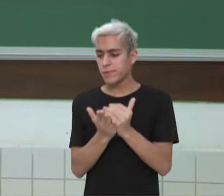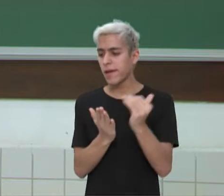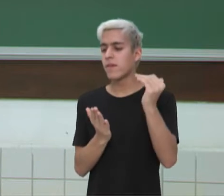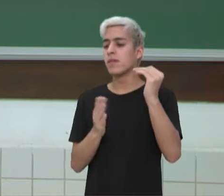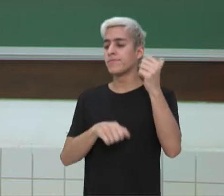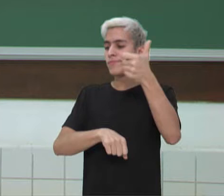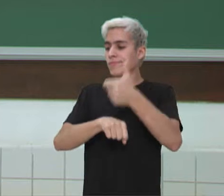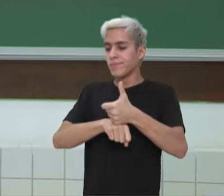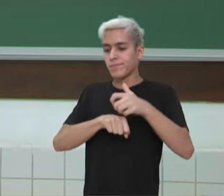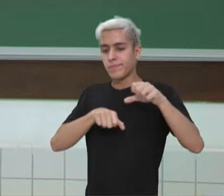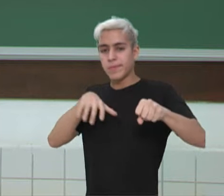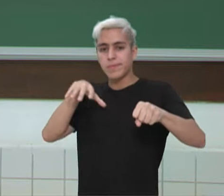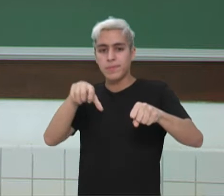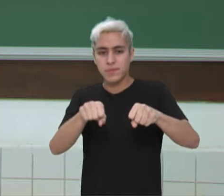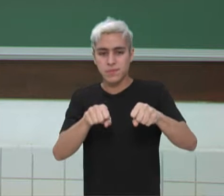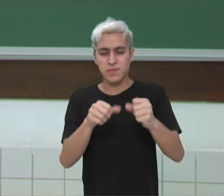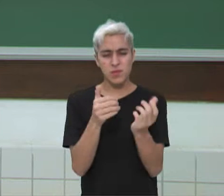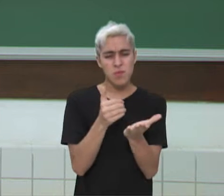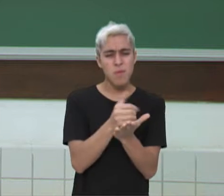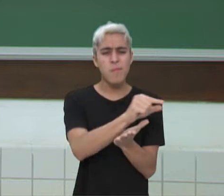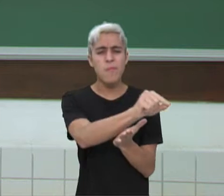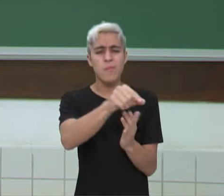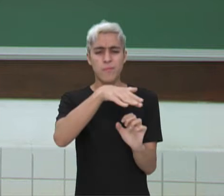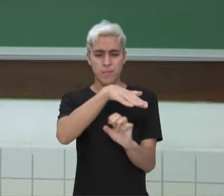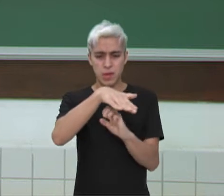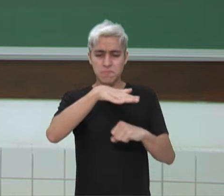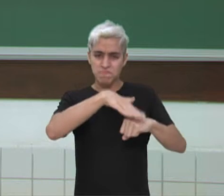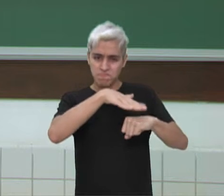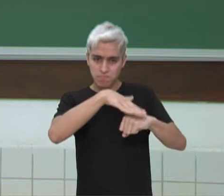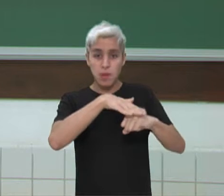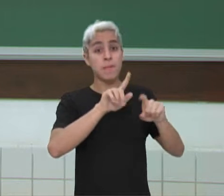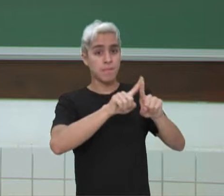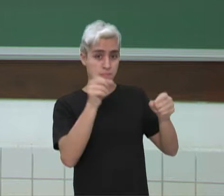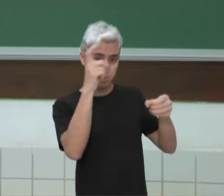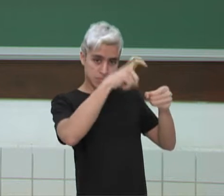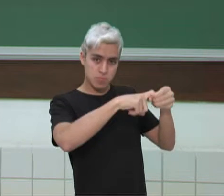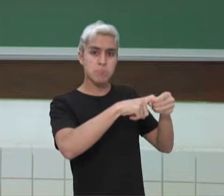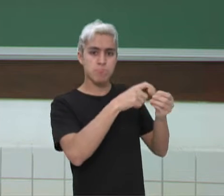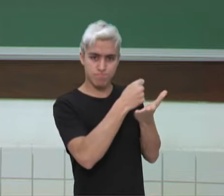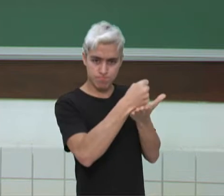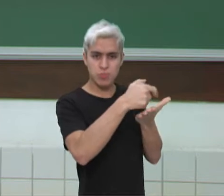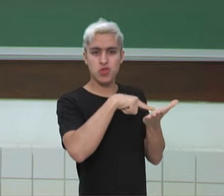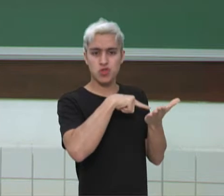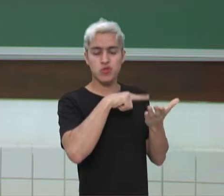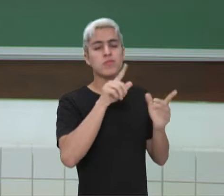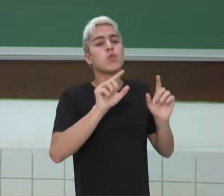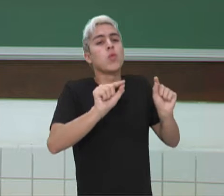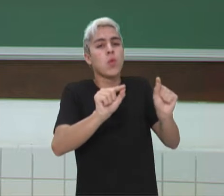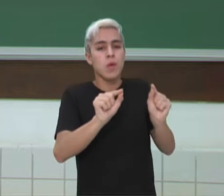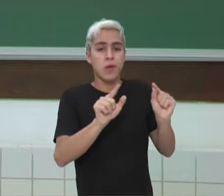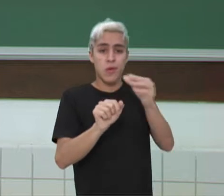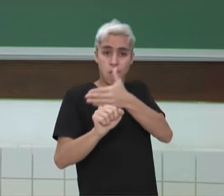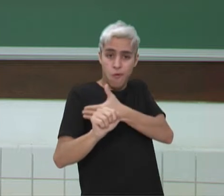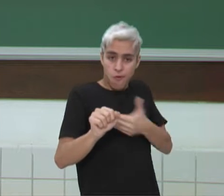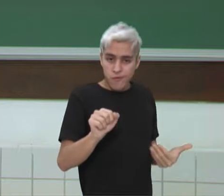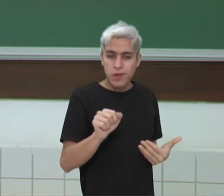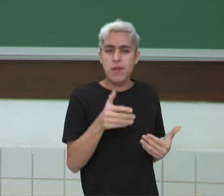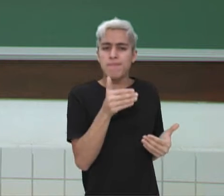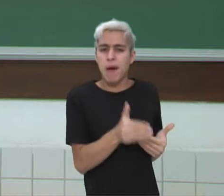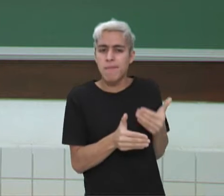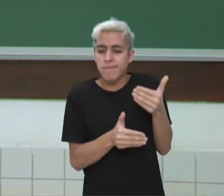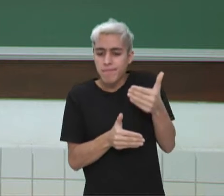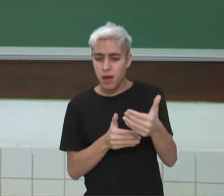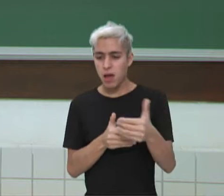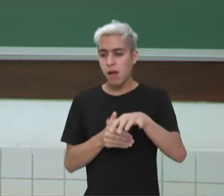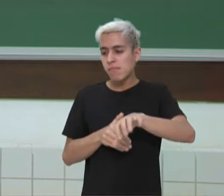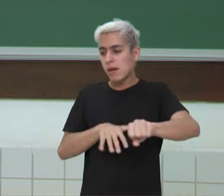Então, o iniciozinho são desses particulares, autorizados pelas capitulações, e o governo foi aos poucos